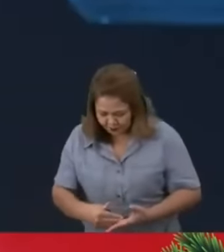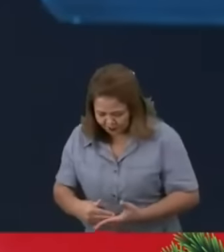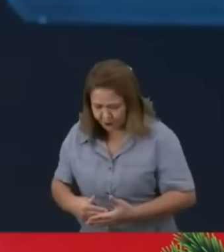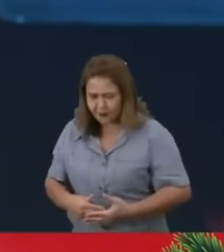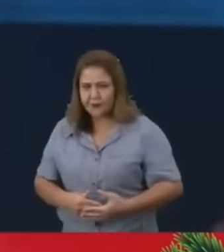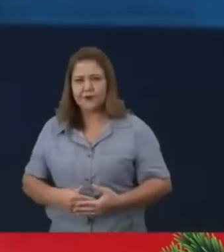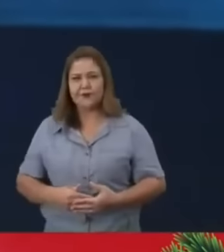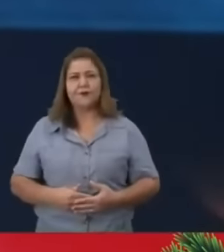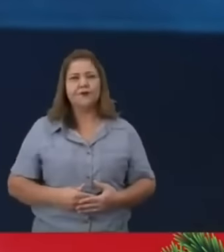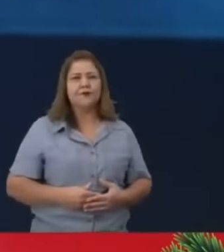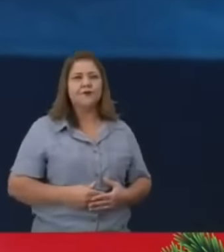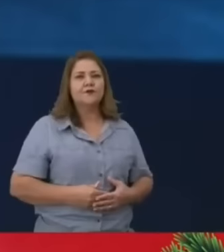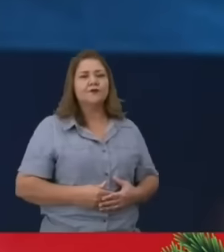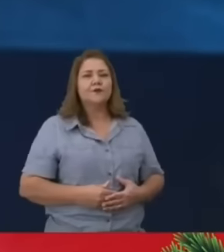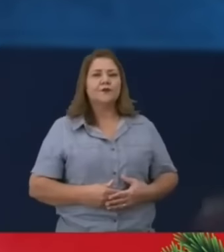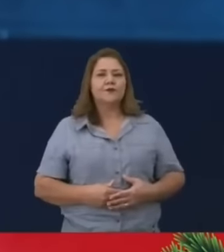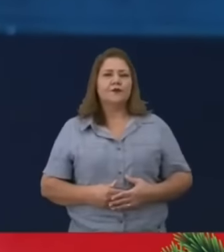É animal,